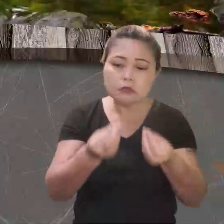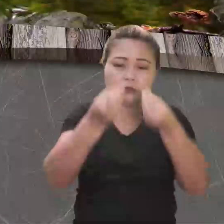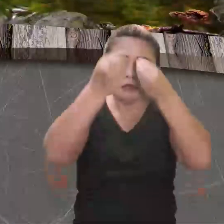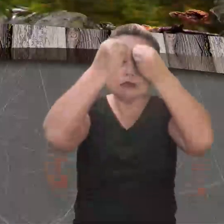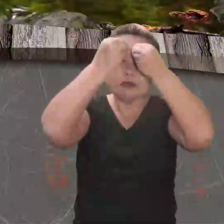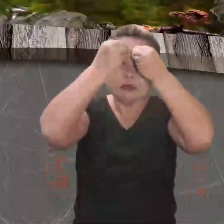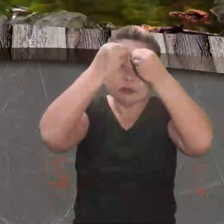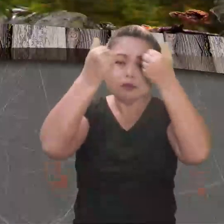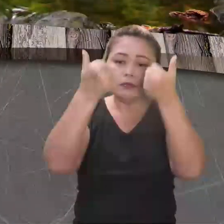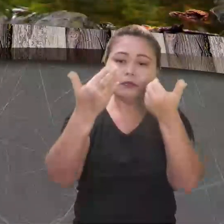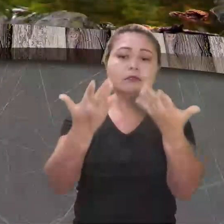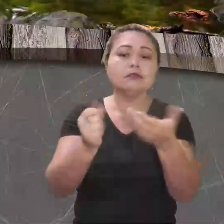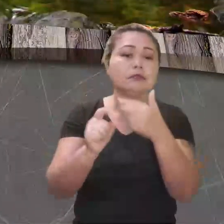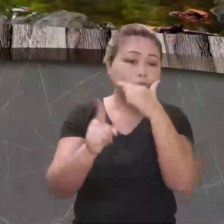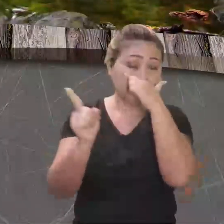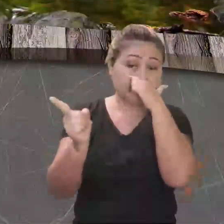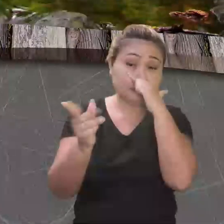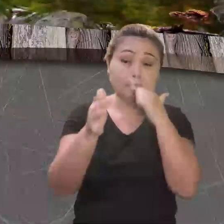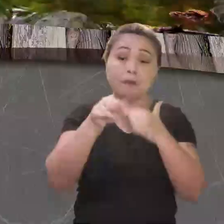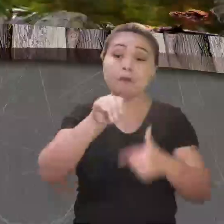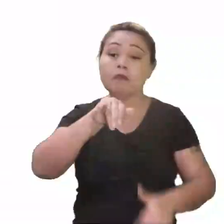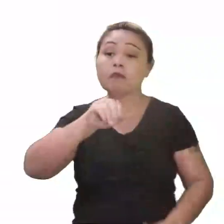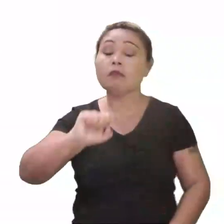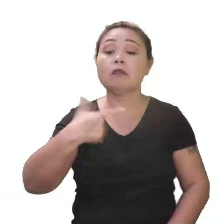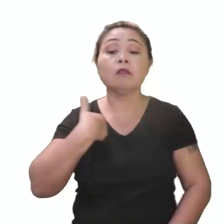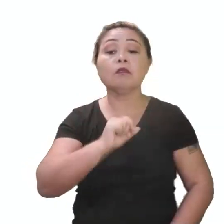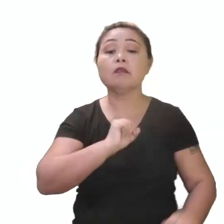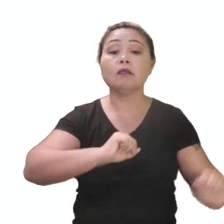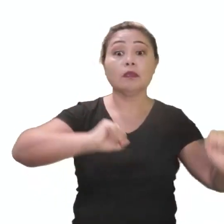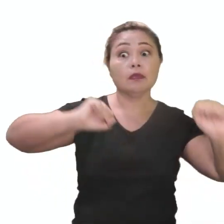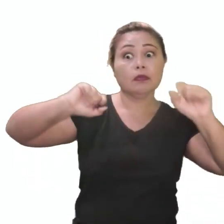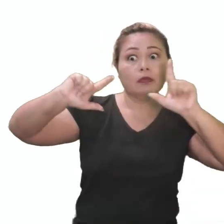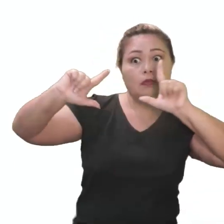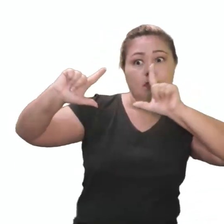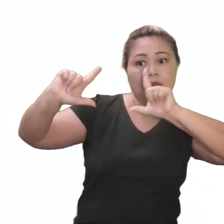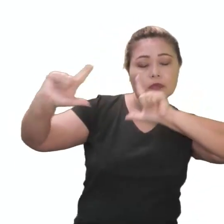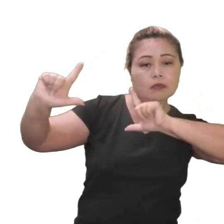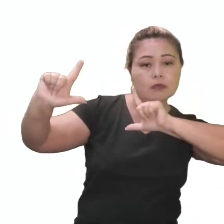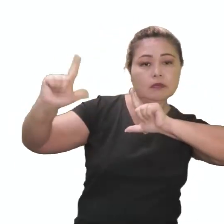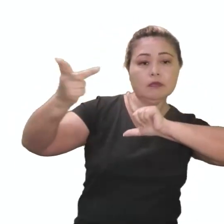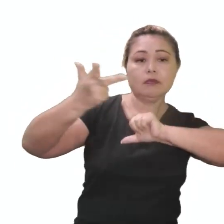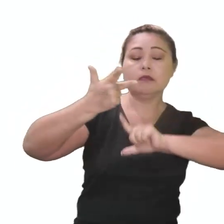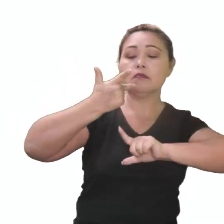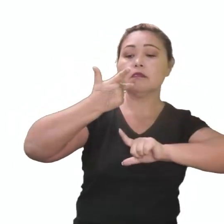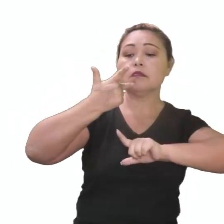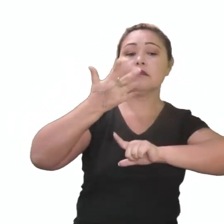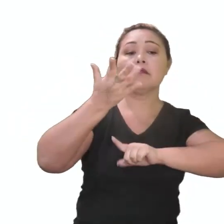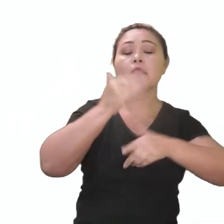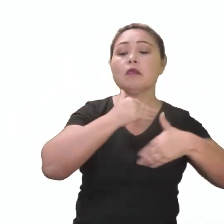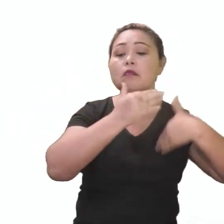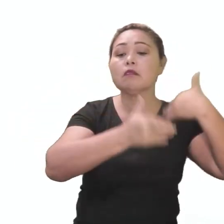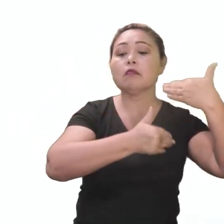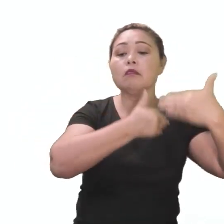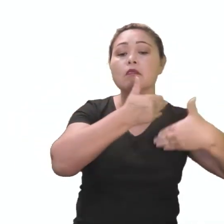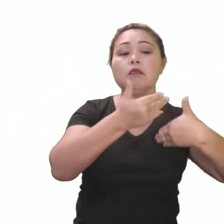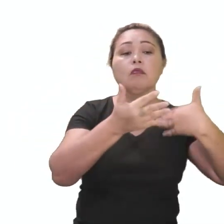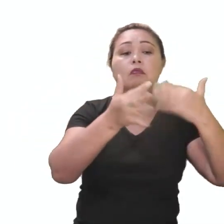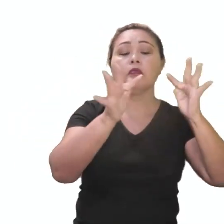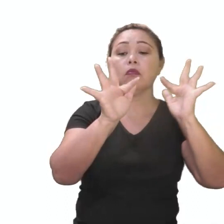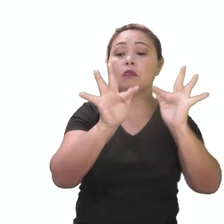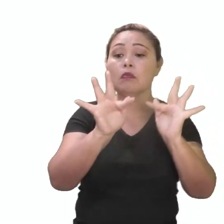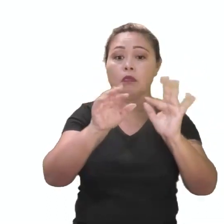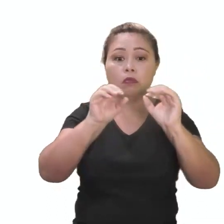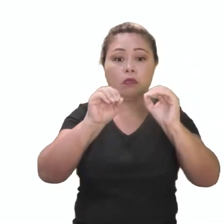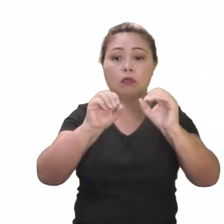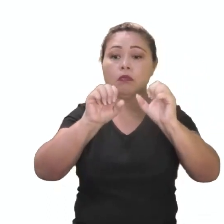Tá bom? Fósseis, vamos lá na tela? Olha lá. Então, a gente falou sobre o processo de fossilização. Prof, mas o que